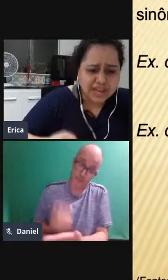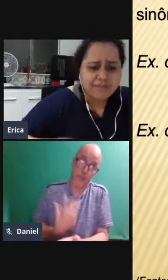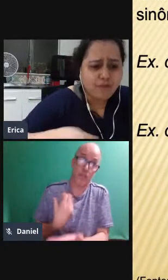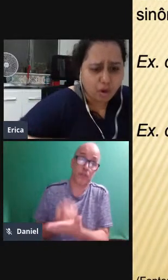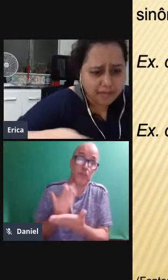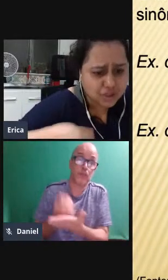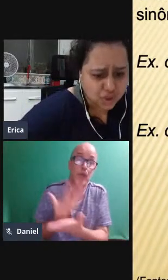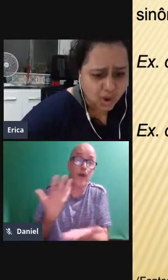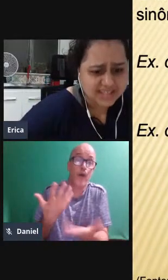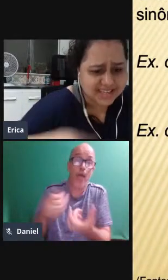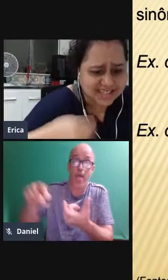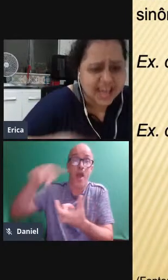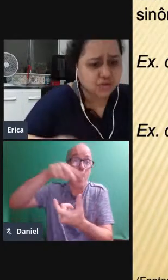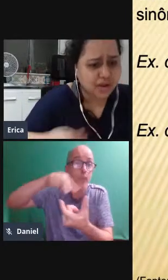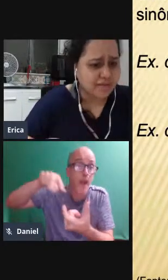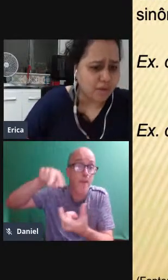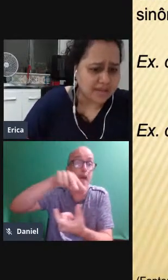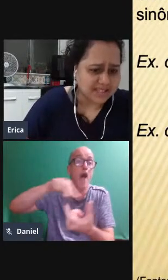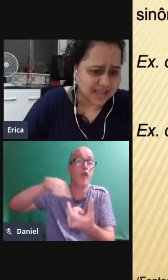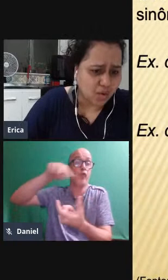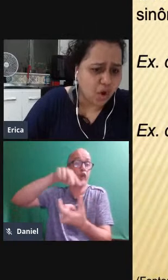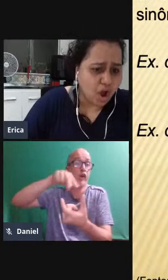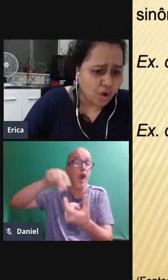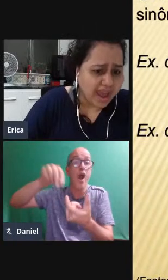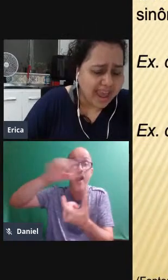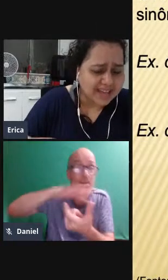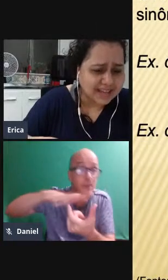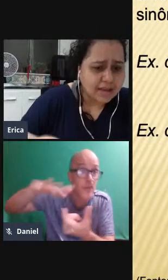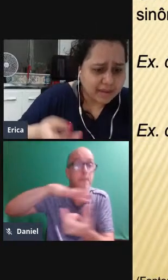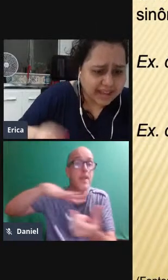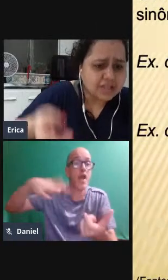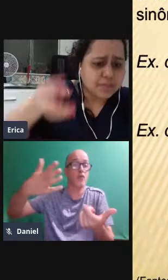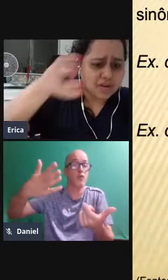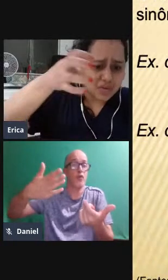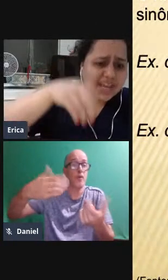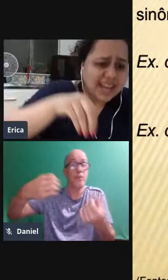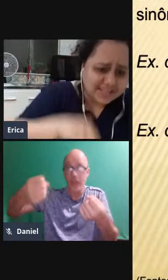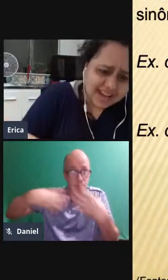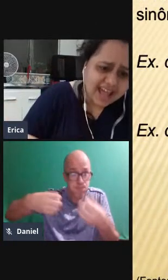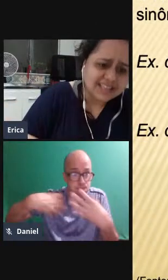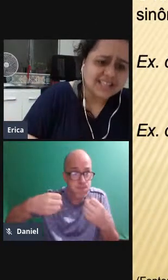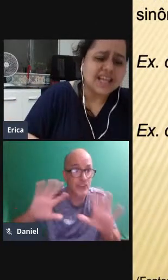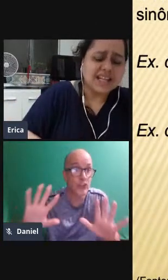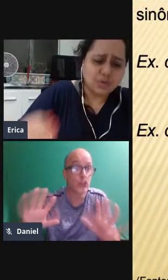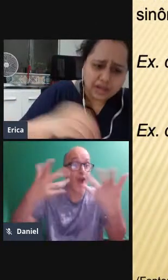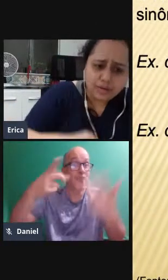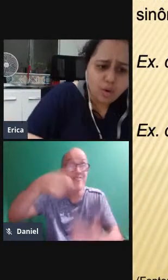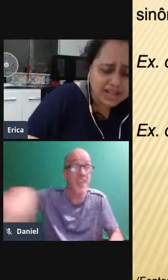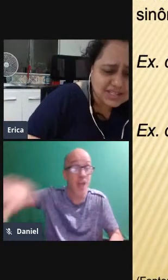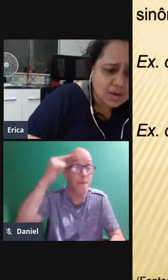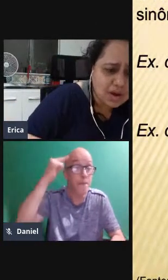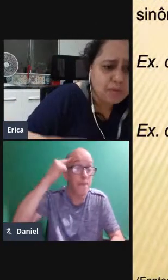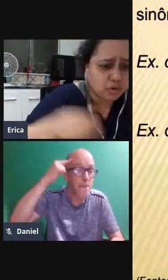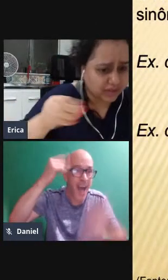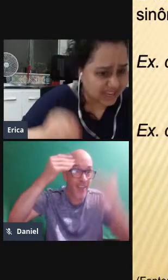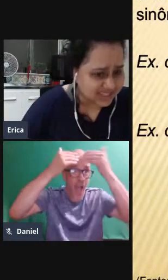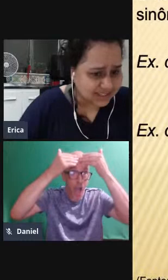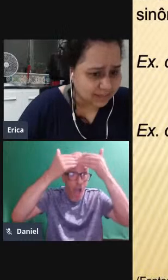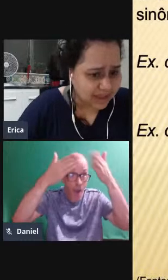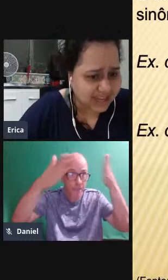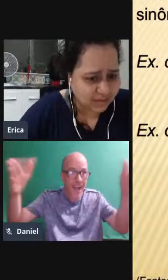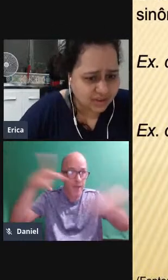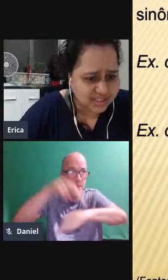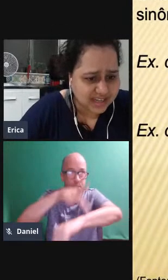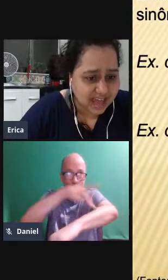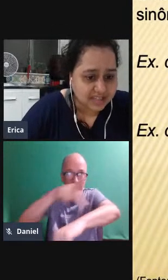elas possam ter informações, acesso à informação correta, para que elas possam ser letradas com relação ao português